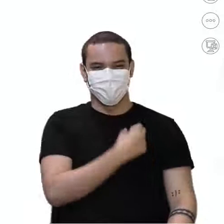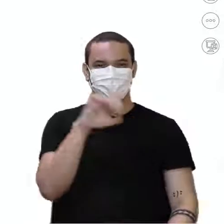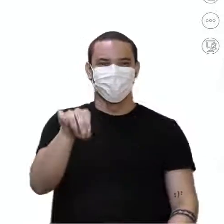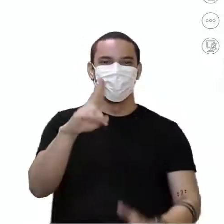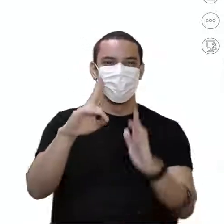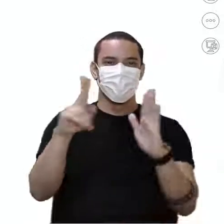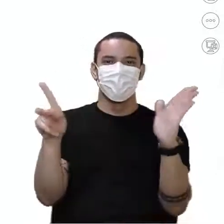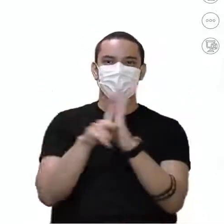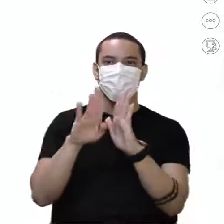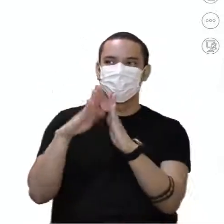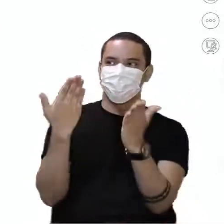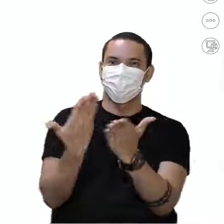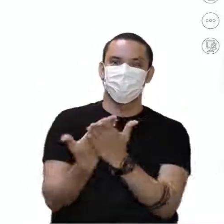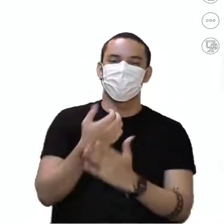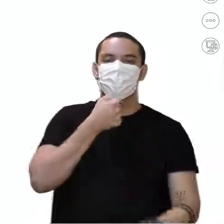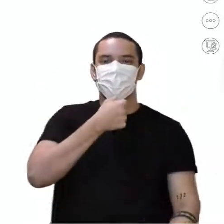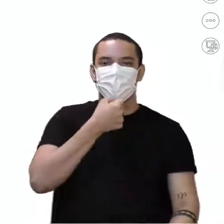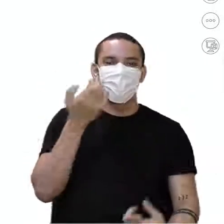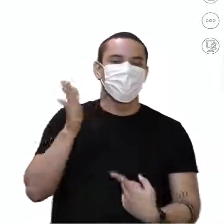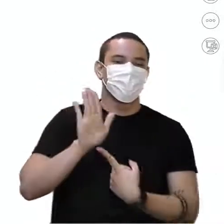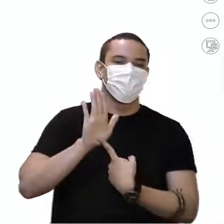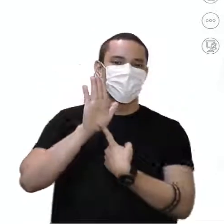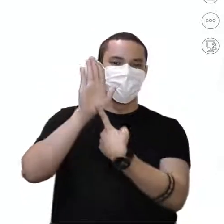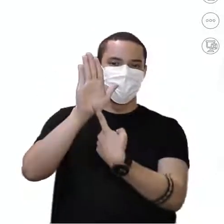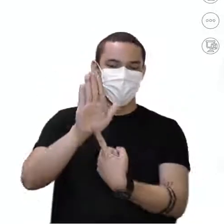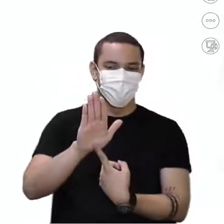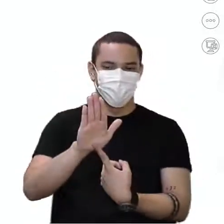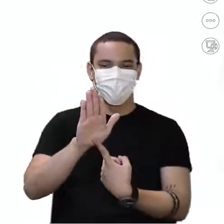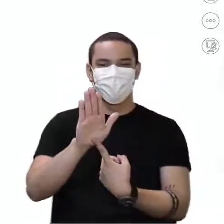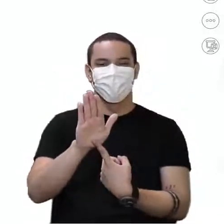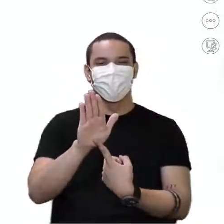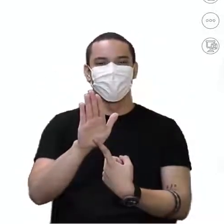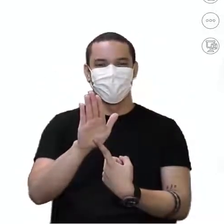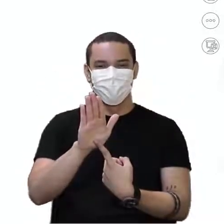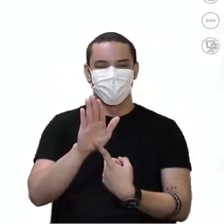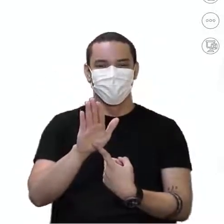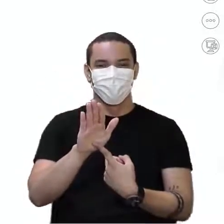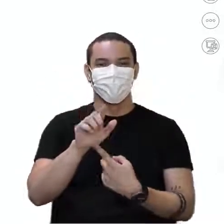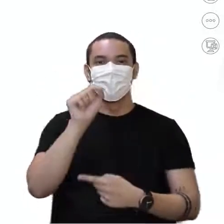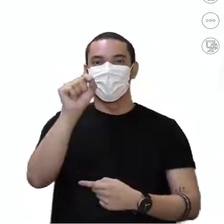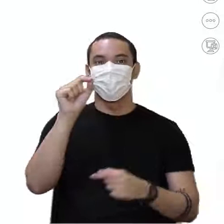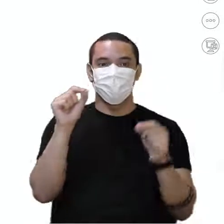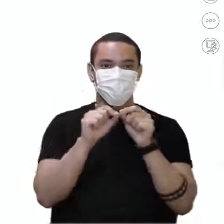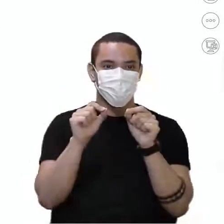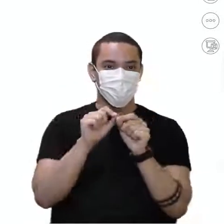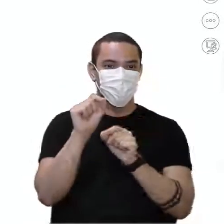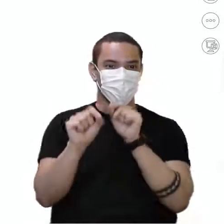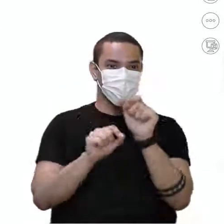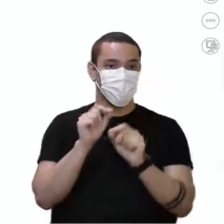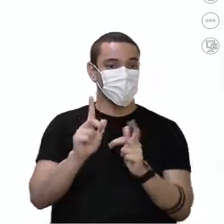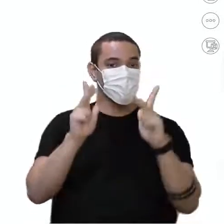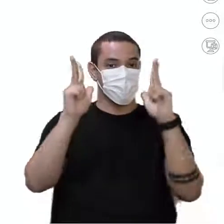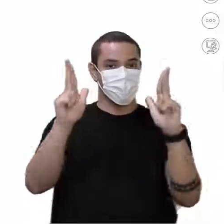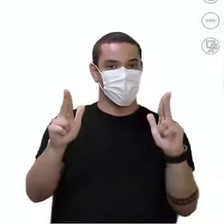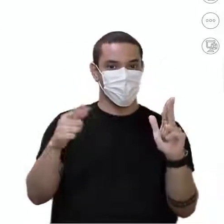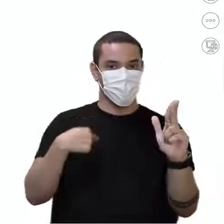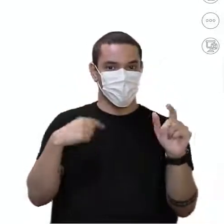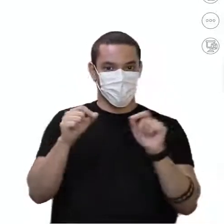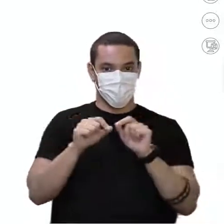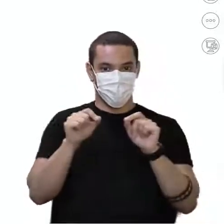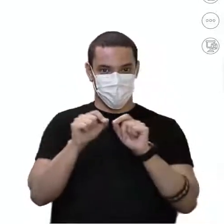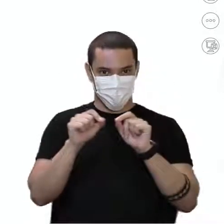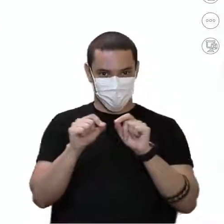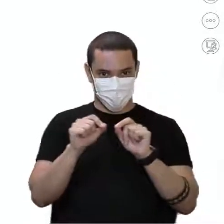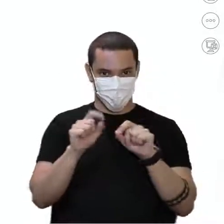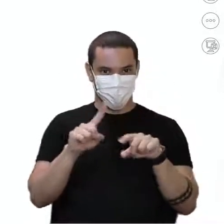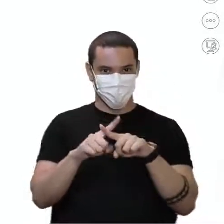escola mesmo, uma apresentação. E aí, student A, ele vai perguntar o quê? Você vai fazer da mesma forma lá que a gente estava fazendo com been,